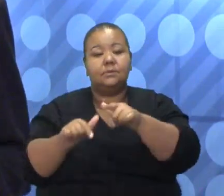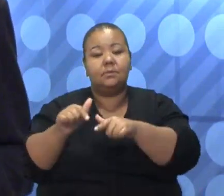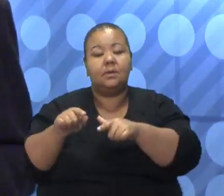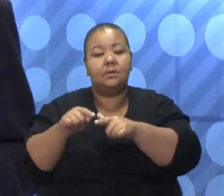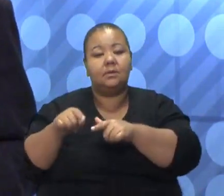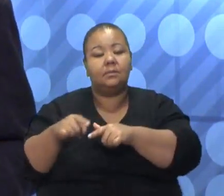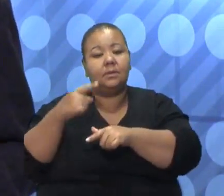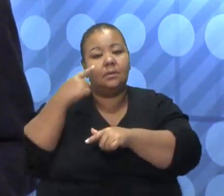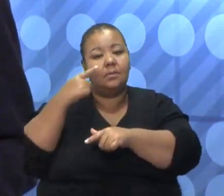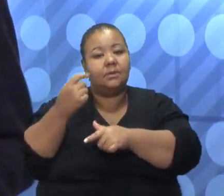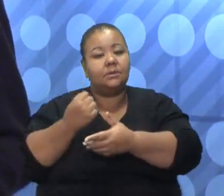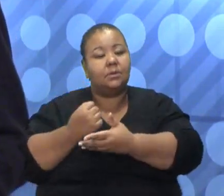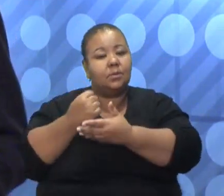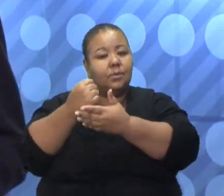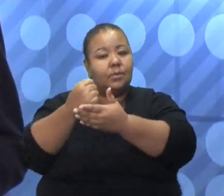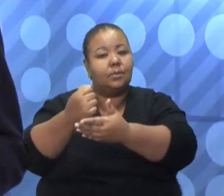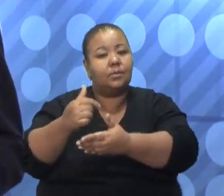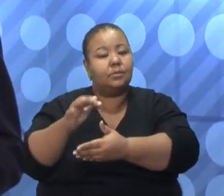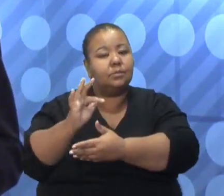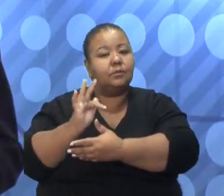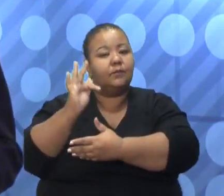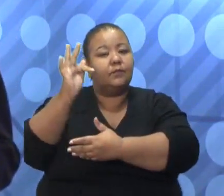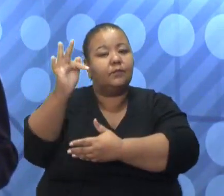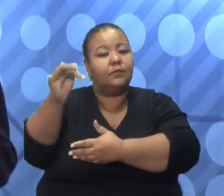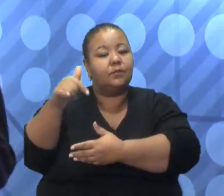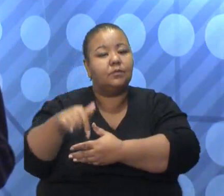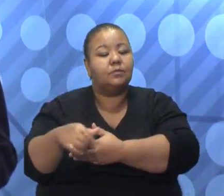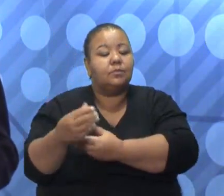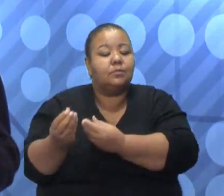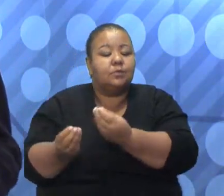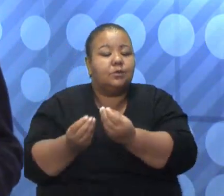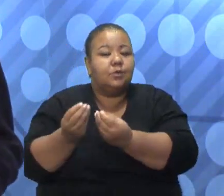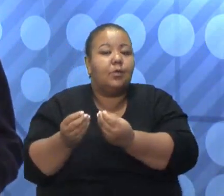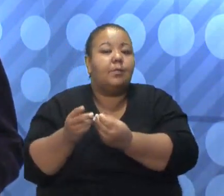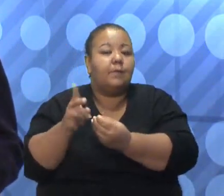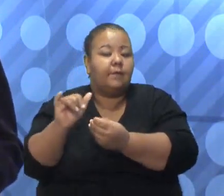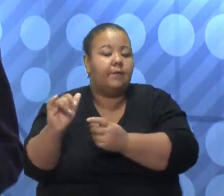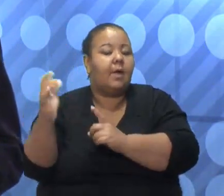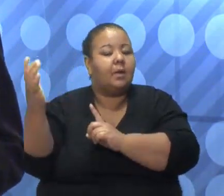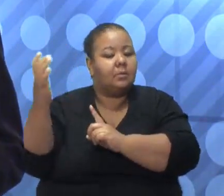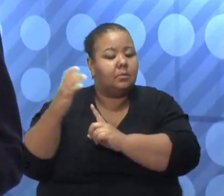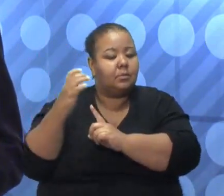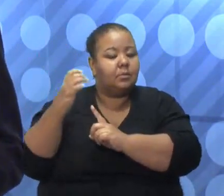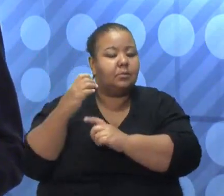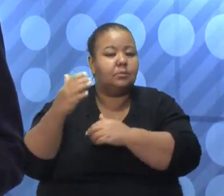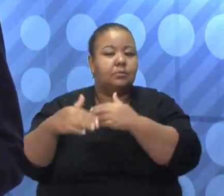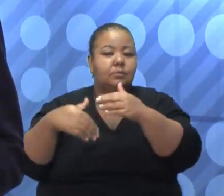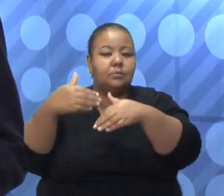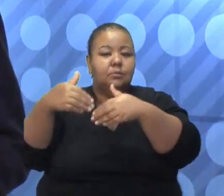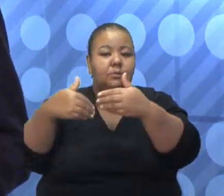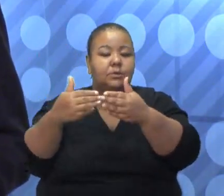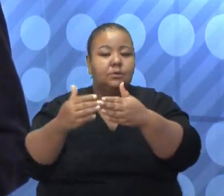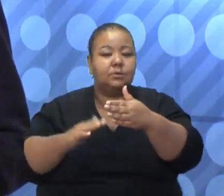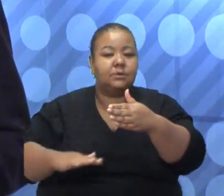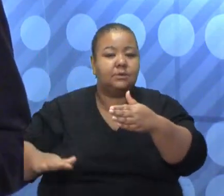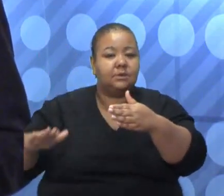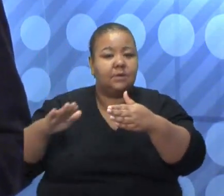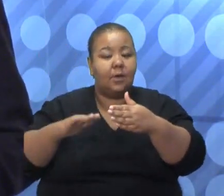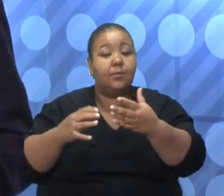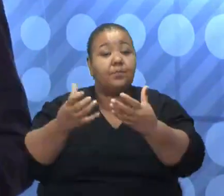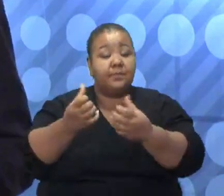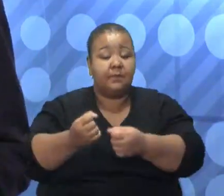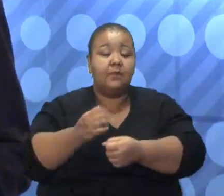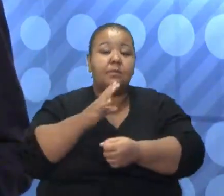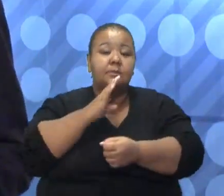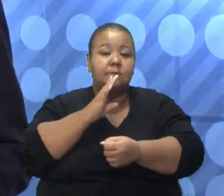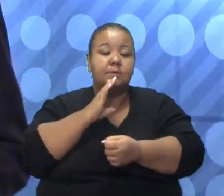com a questão de provisões de futuro e de como isso pode afetar o processo de modo geral. Vamos então conhecer